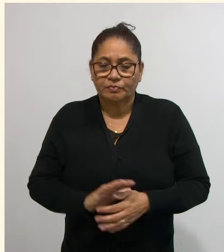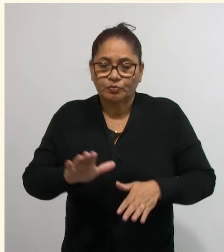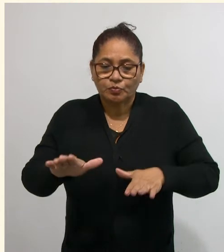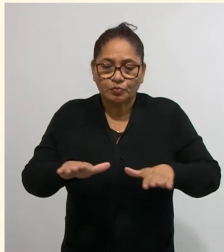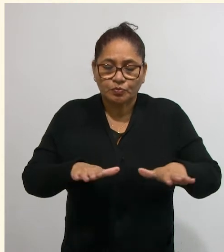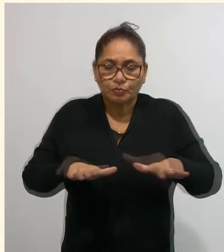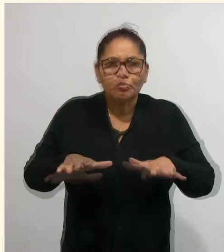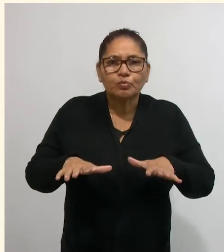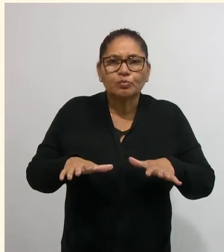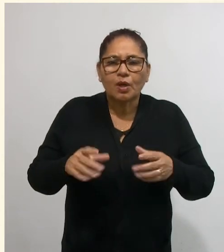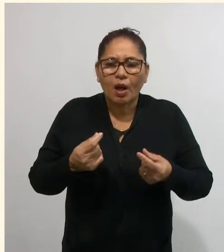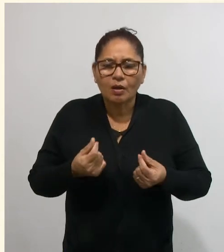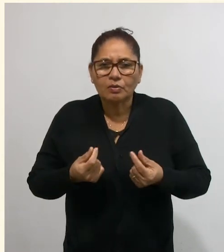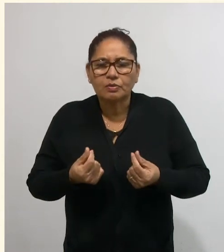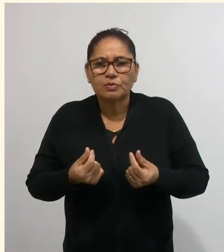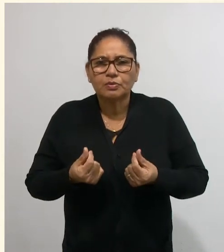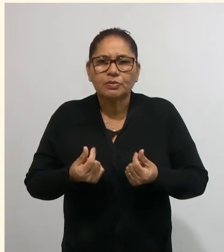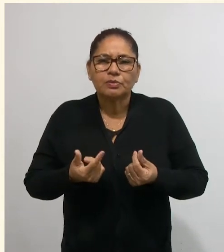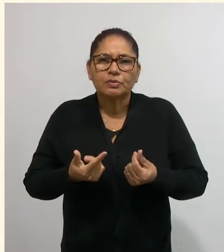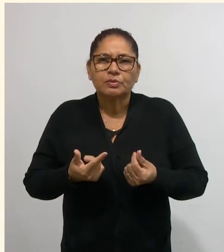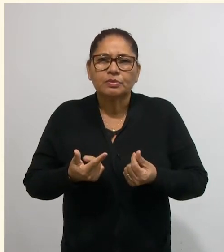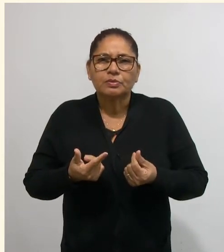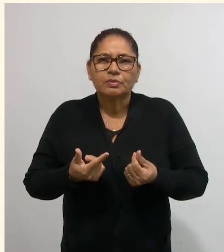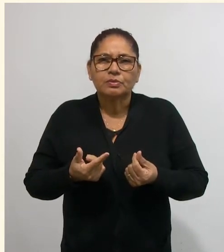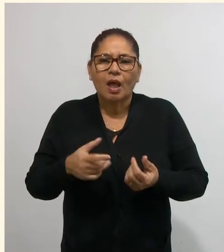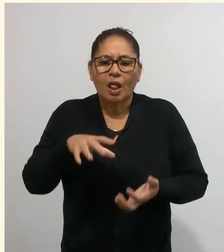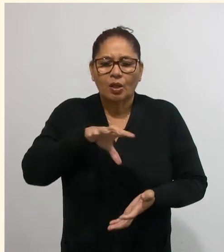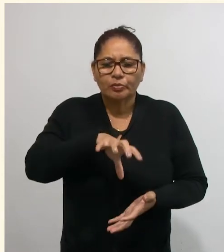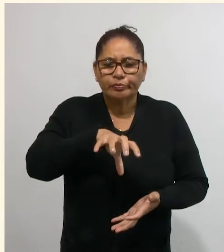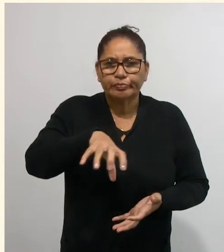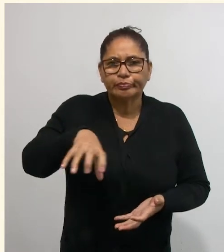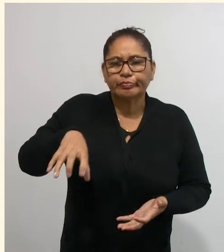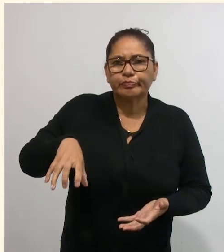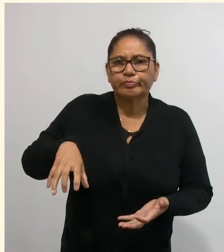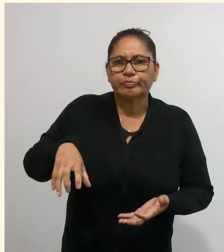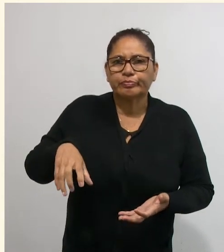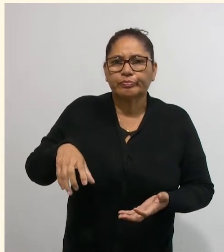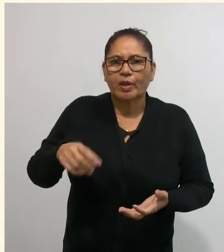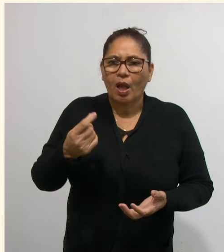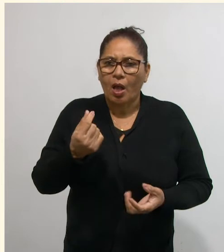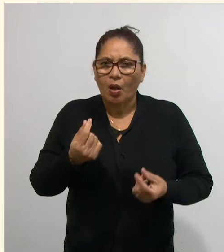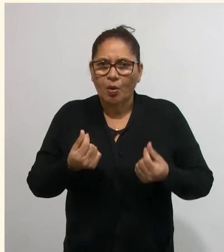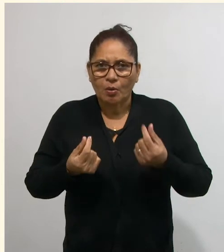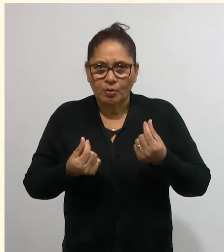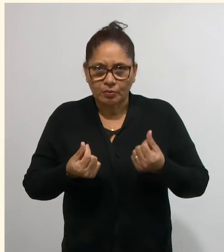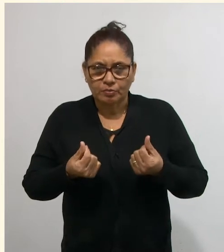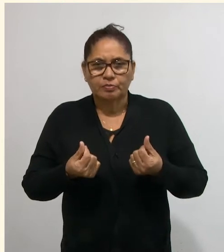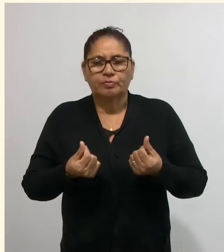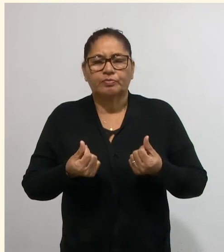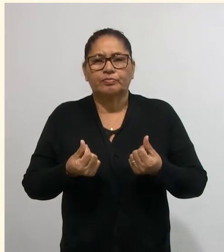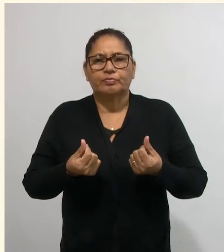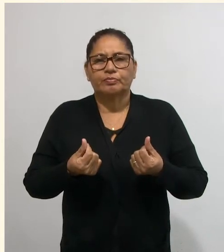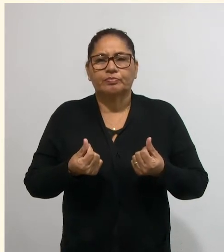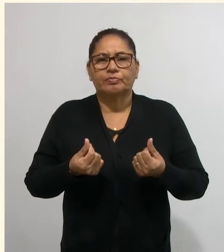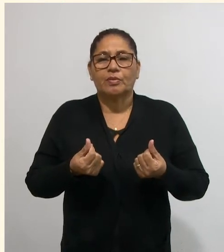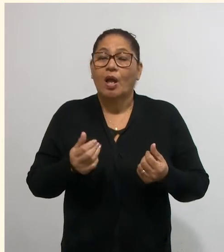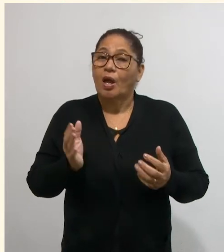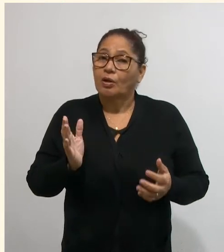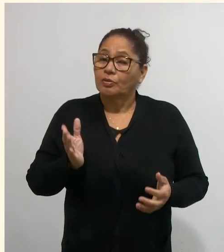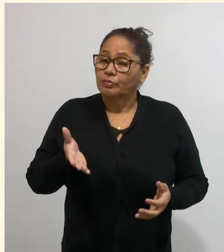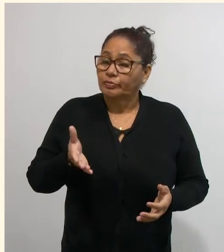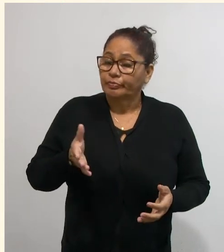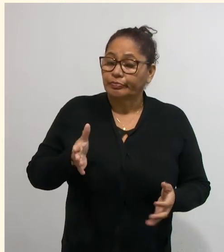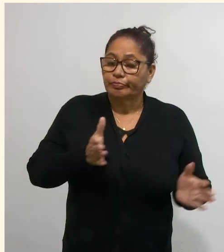movimento econômico, que é a passagem do feudalismo para o capitalismo, e aí nessa Idade Moderna, com